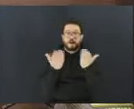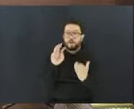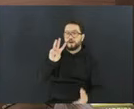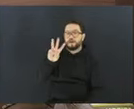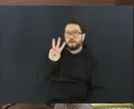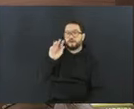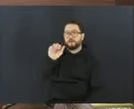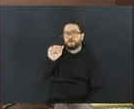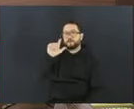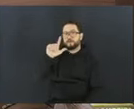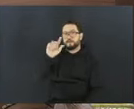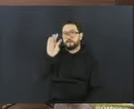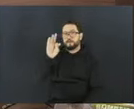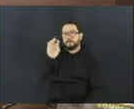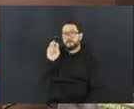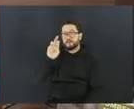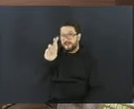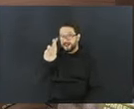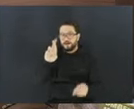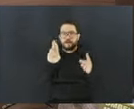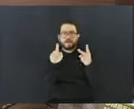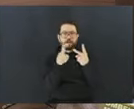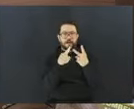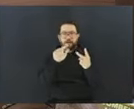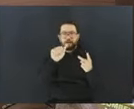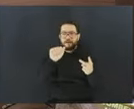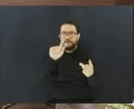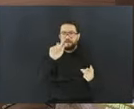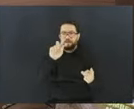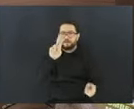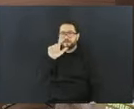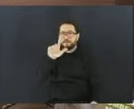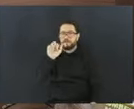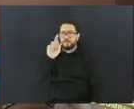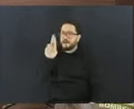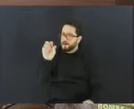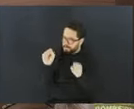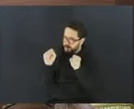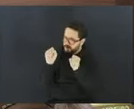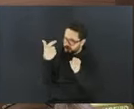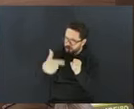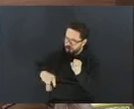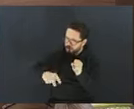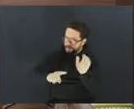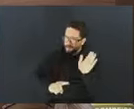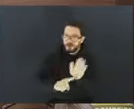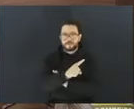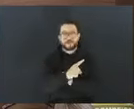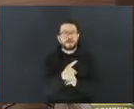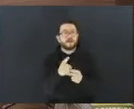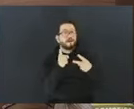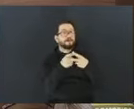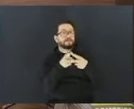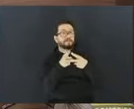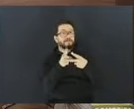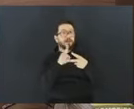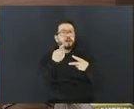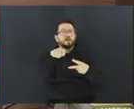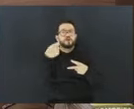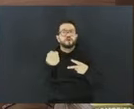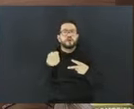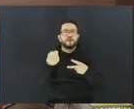senhora puder repetir a pergunta, por favor. Daí vê de qual área que é, responde aí, por favor. A primeira pergunta foi com relação aos pequenos furtos